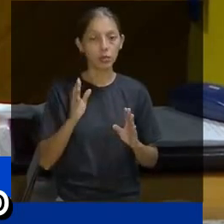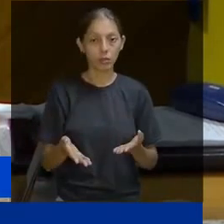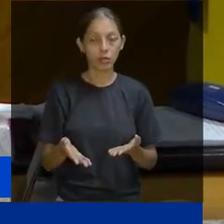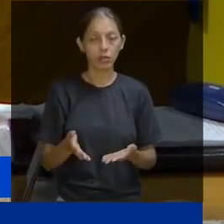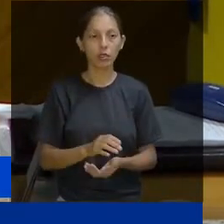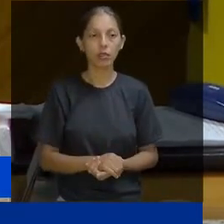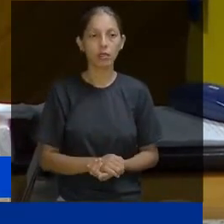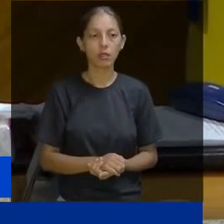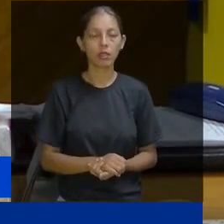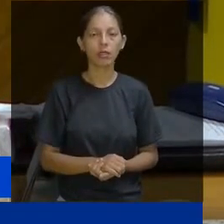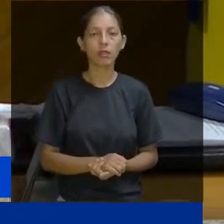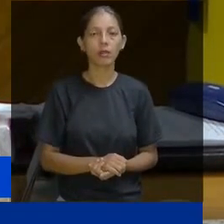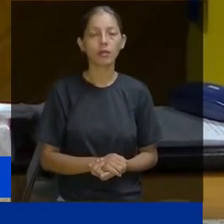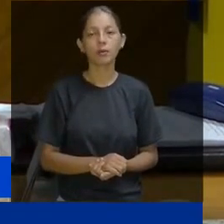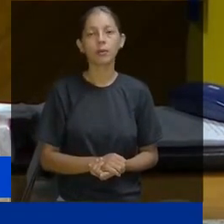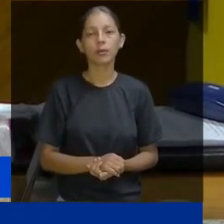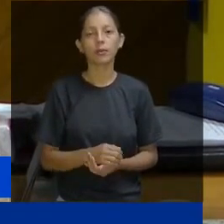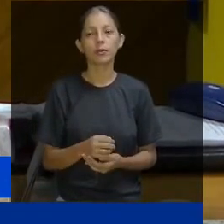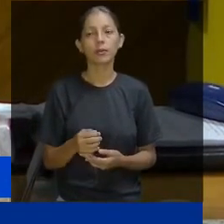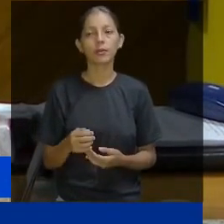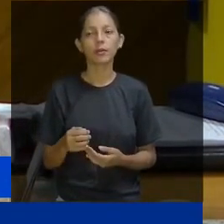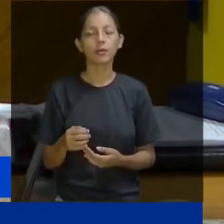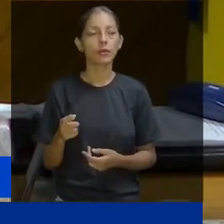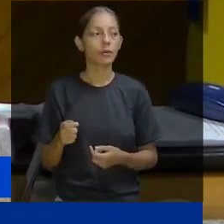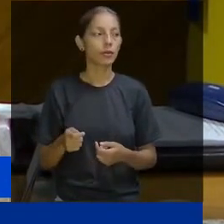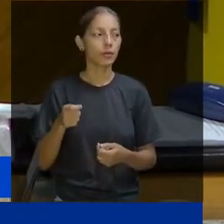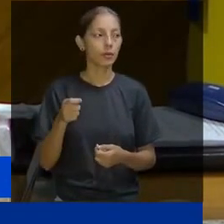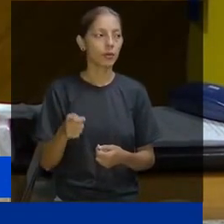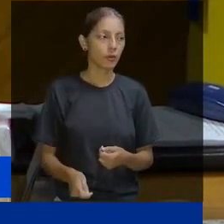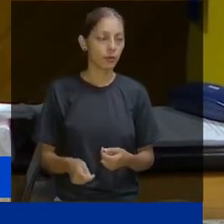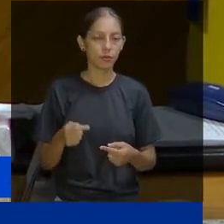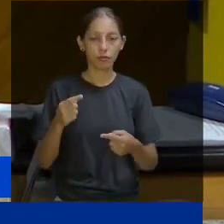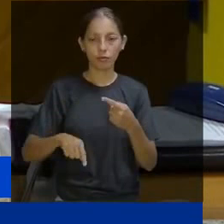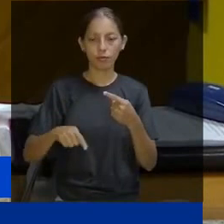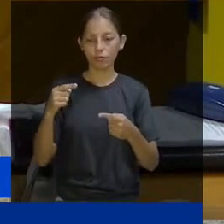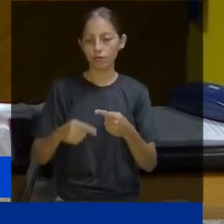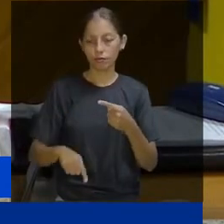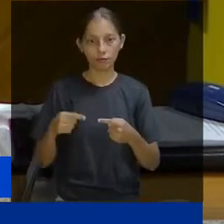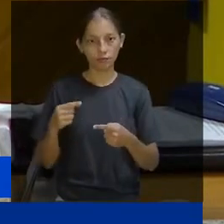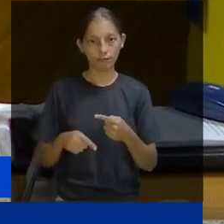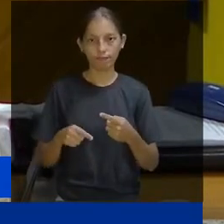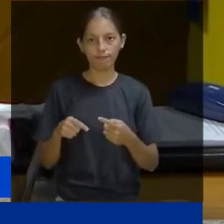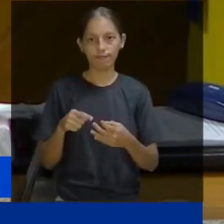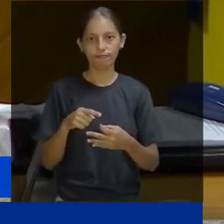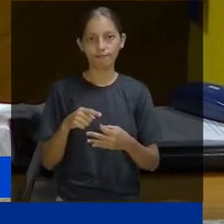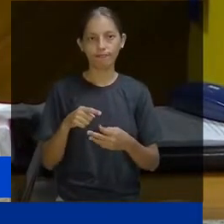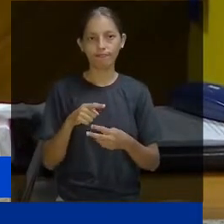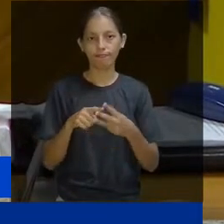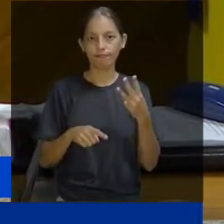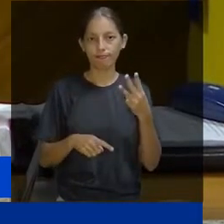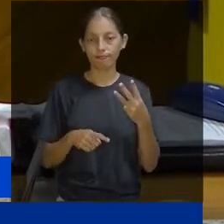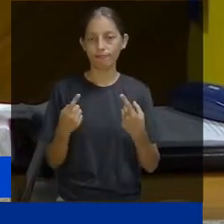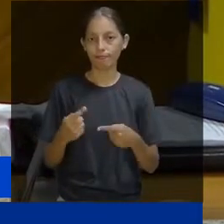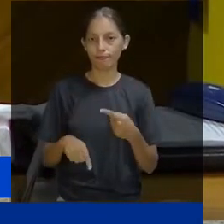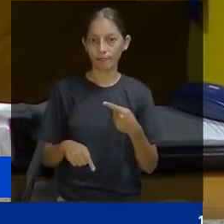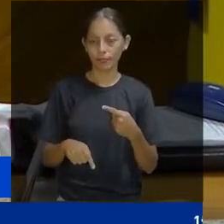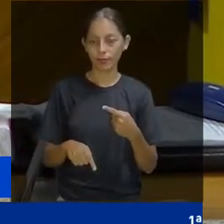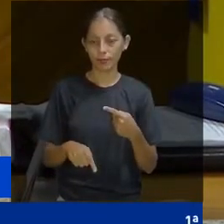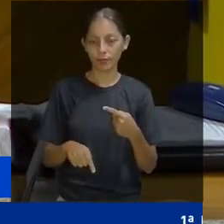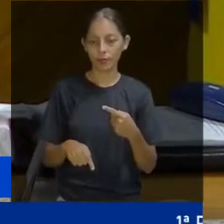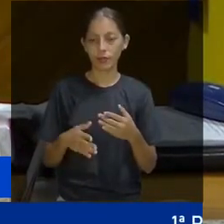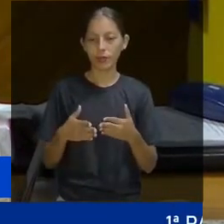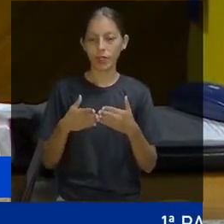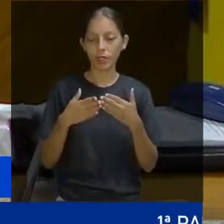divergiram os juízes Paulo Madeira, Tina Souza e Paola Santos. Ponto. Pediu